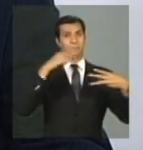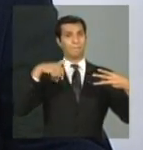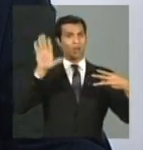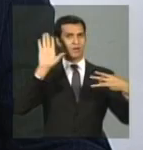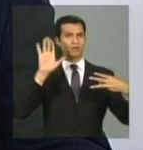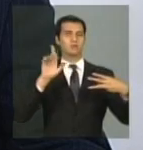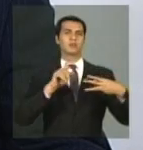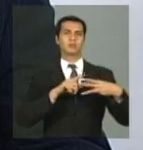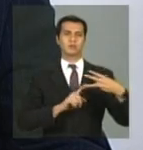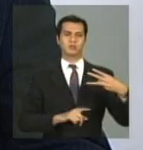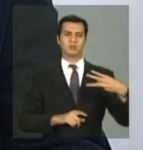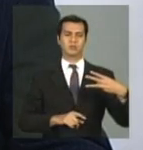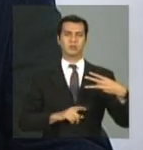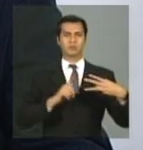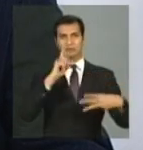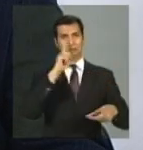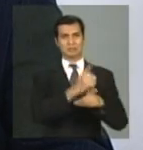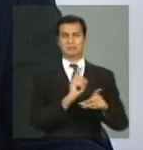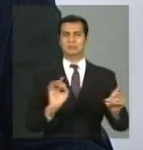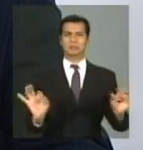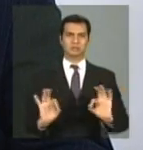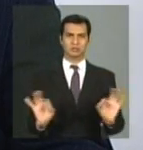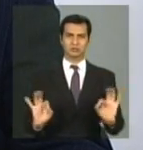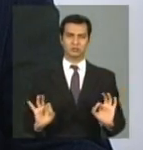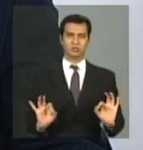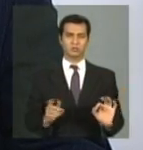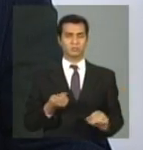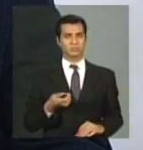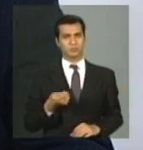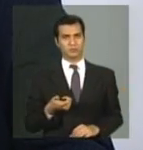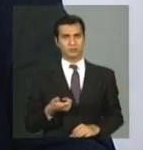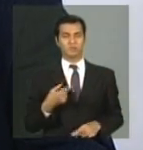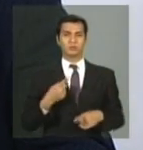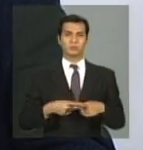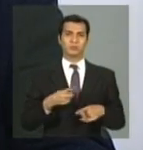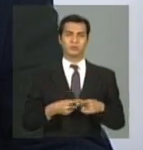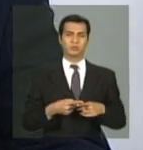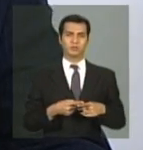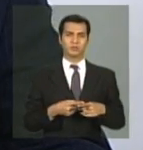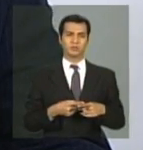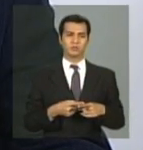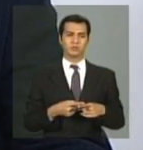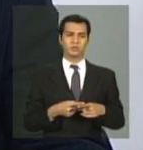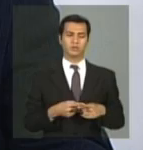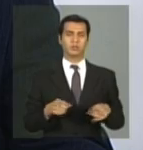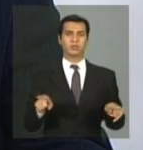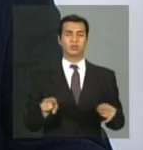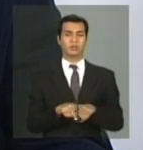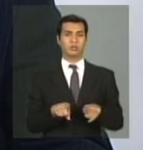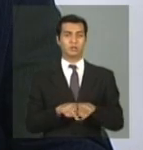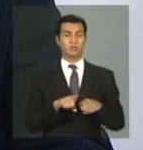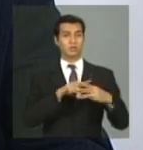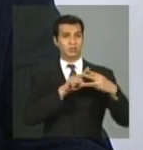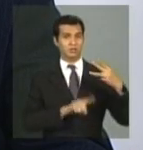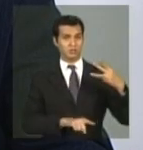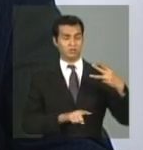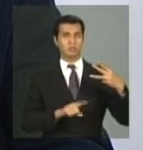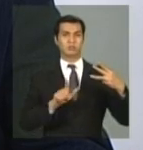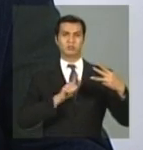por não estarem não localizados, porque, na realidade, as condições de oferta para esses